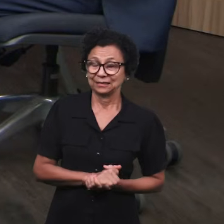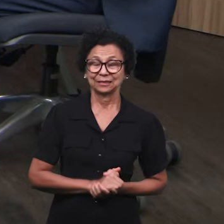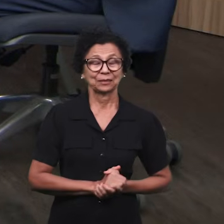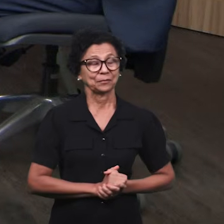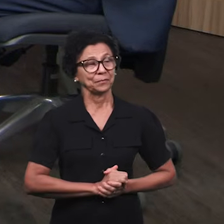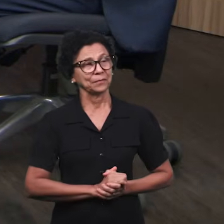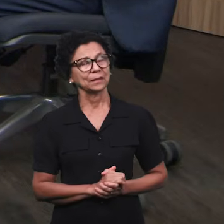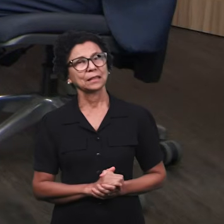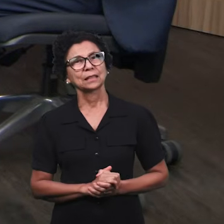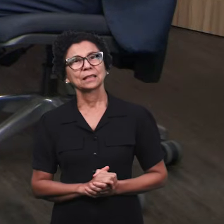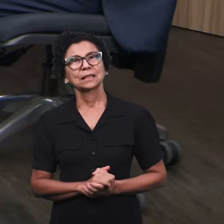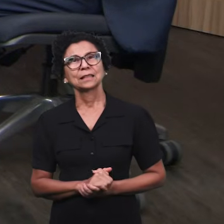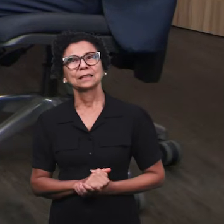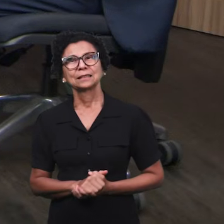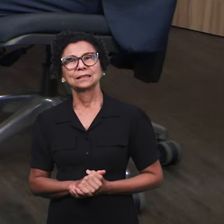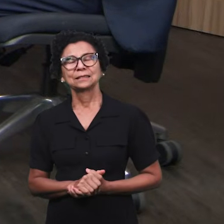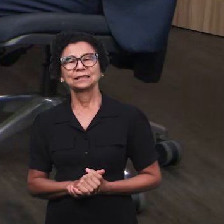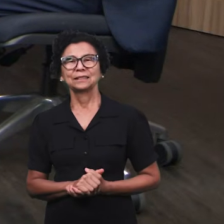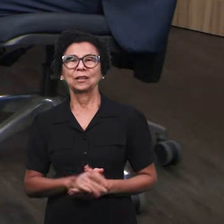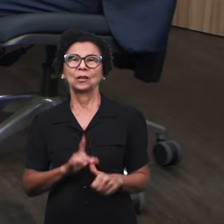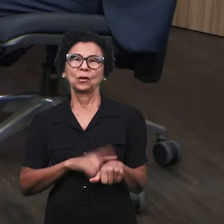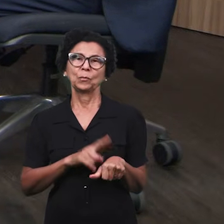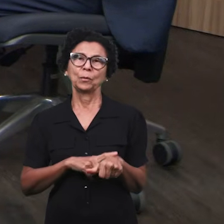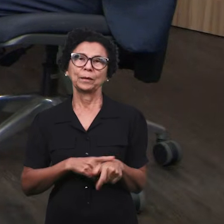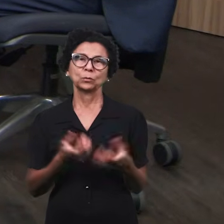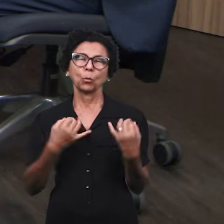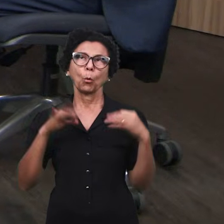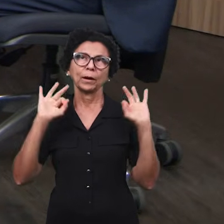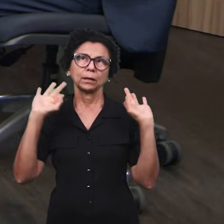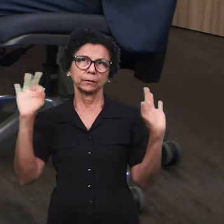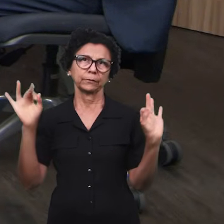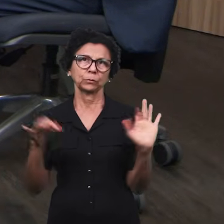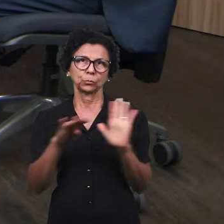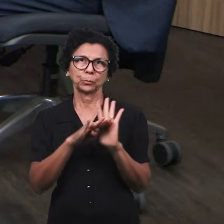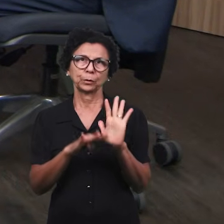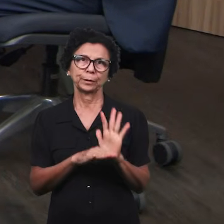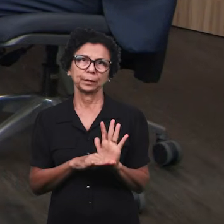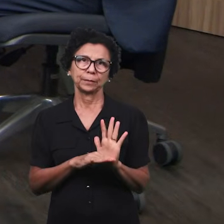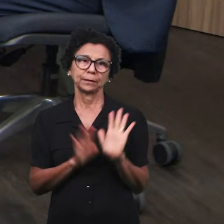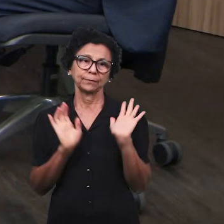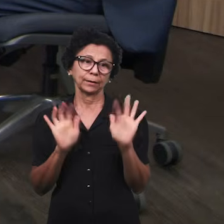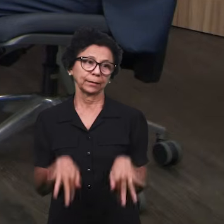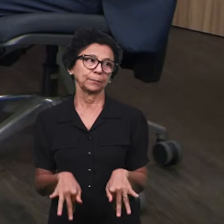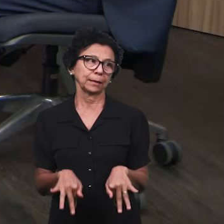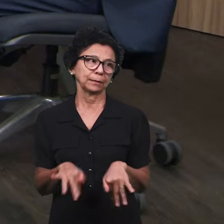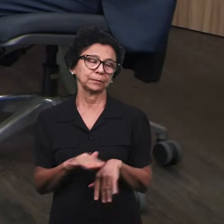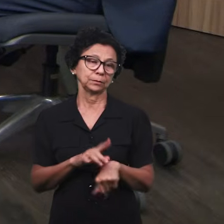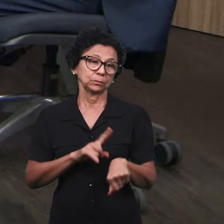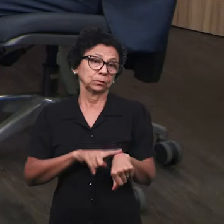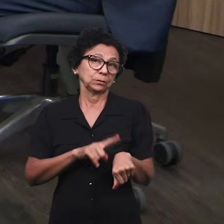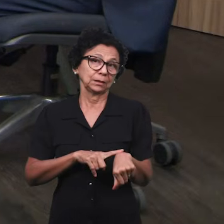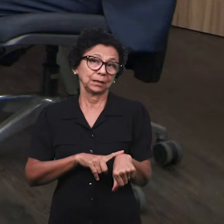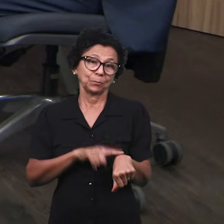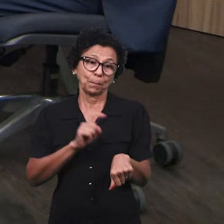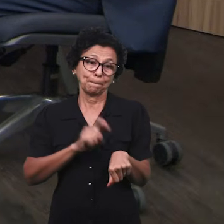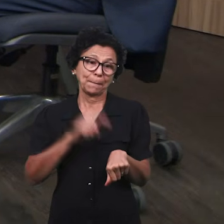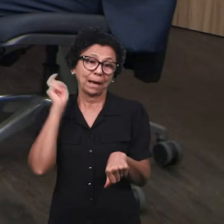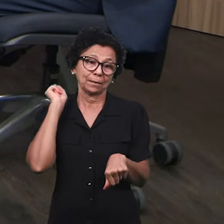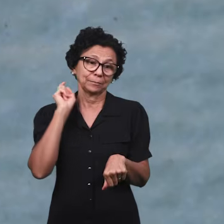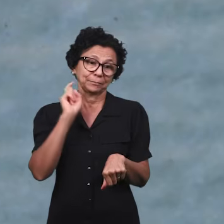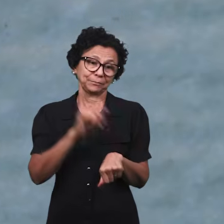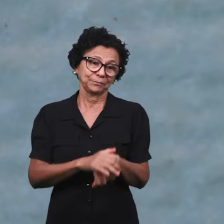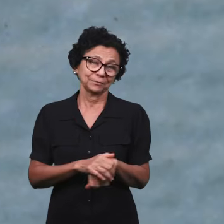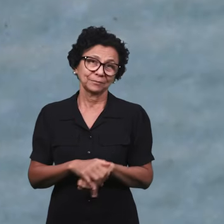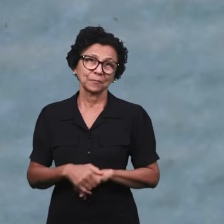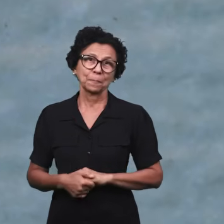digo uma coisa, esse programa tem uma coisa horrível, é que ele tem que acabar. Né? Isso é triste. E o nosso tempo já está estourado.